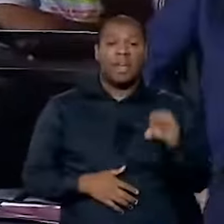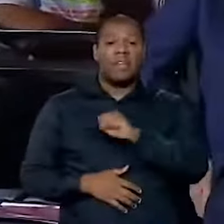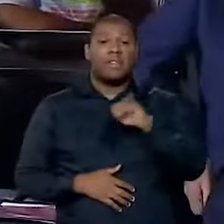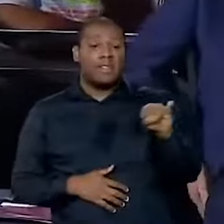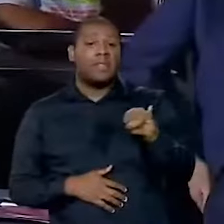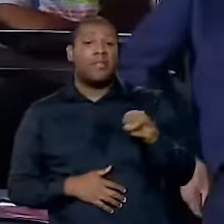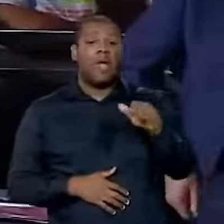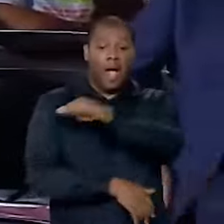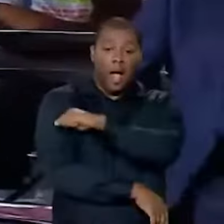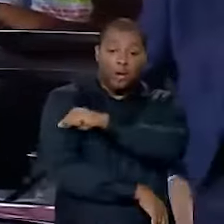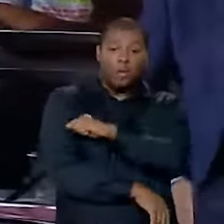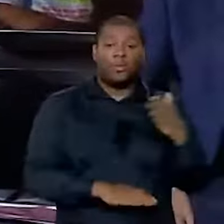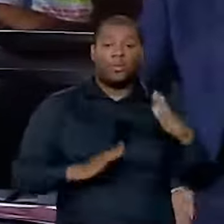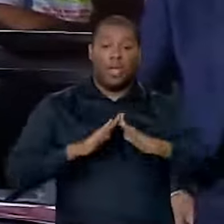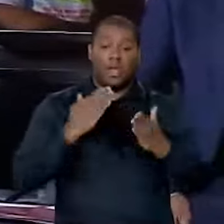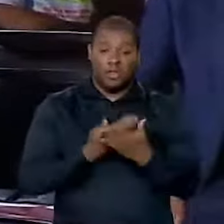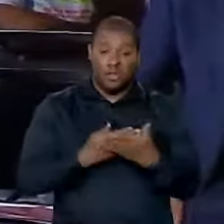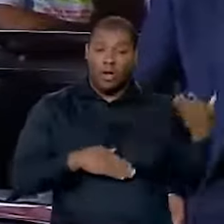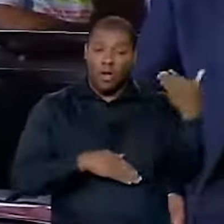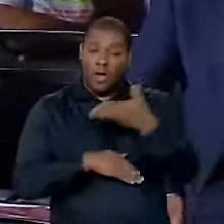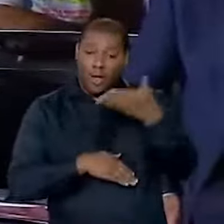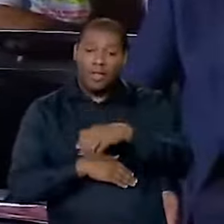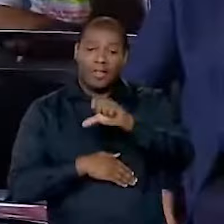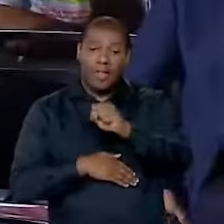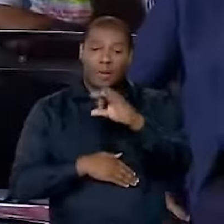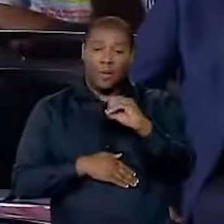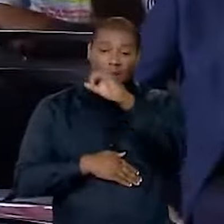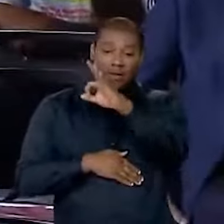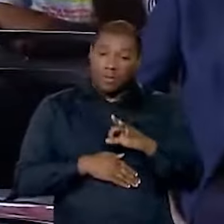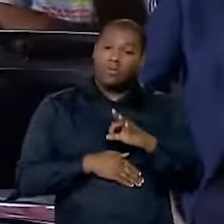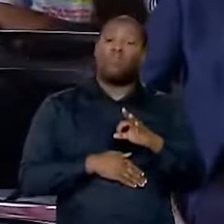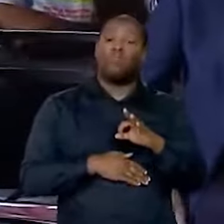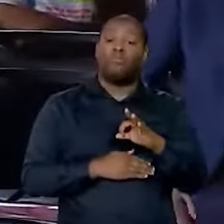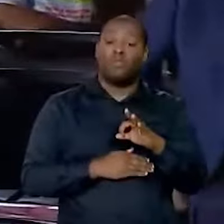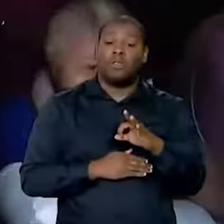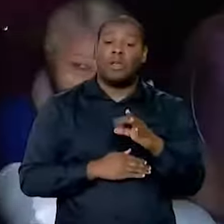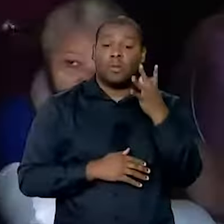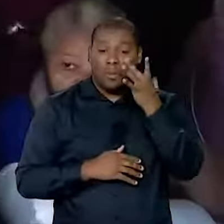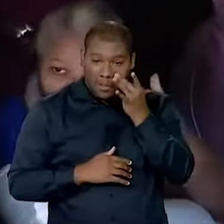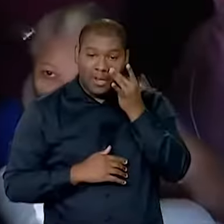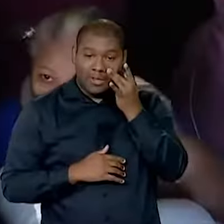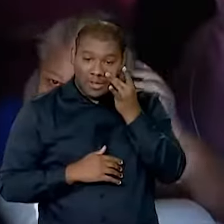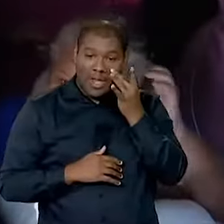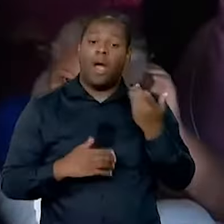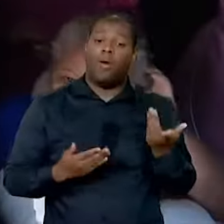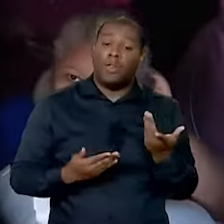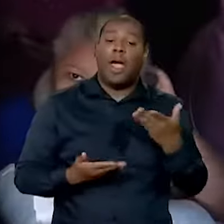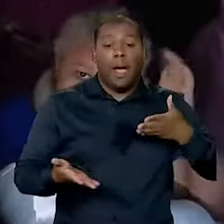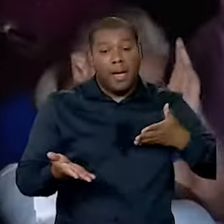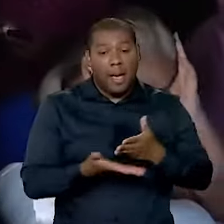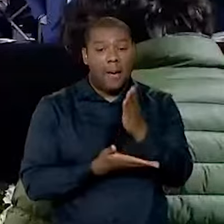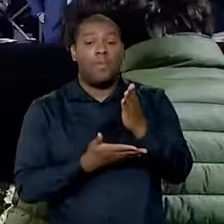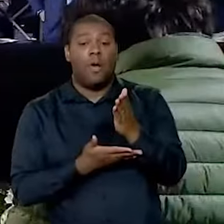ele tiver sido aprovado, ele vai ter mais R$ 1.000. Então já são aí,